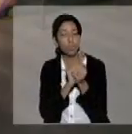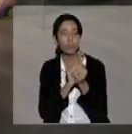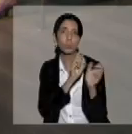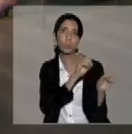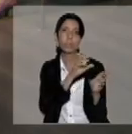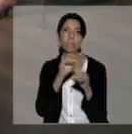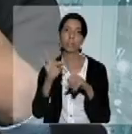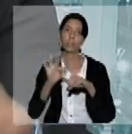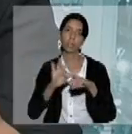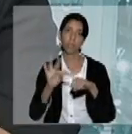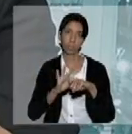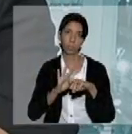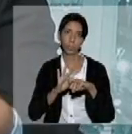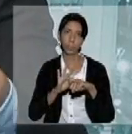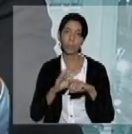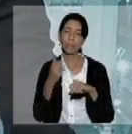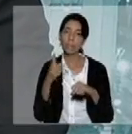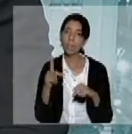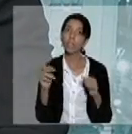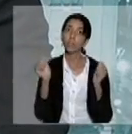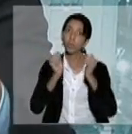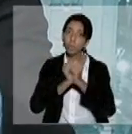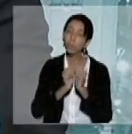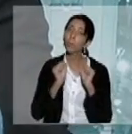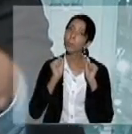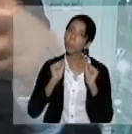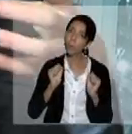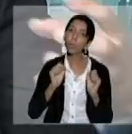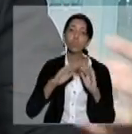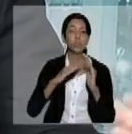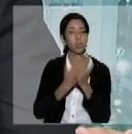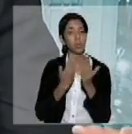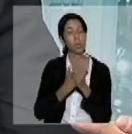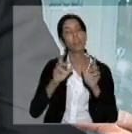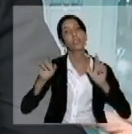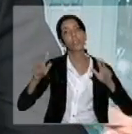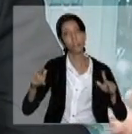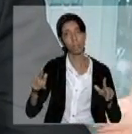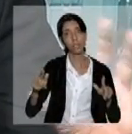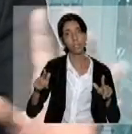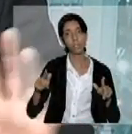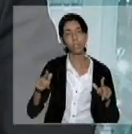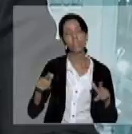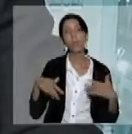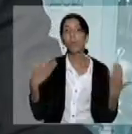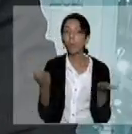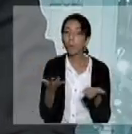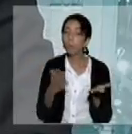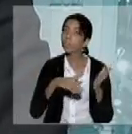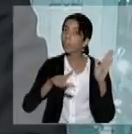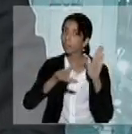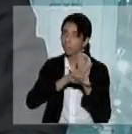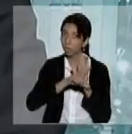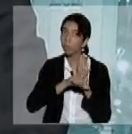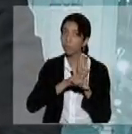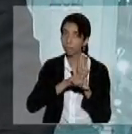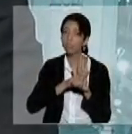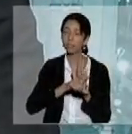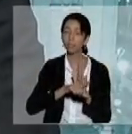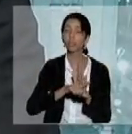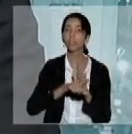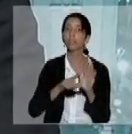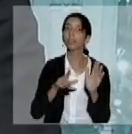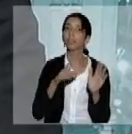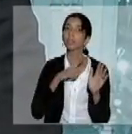com o ensino técnico. O concomitante ele faz também, mas pode ser em escolas diferentes. Ah, entendi. Então, hoje a legislação, e inclusive